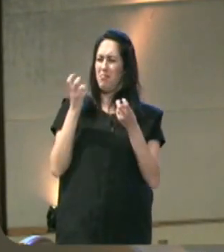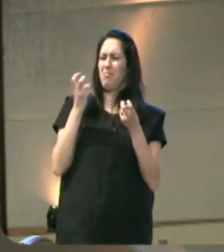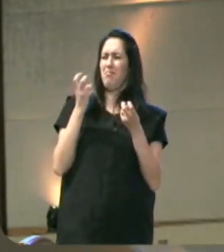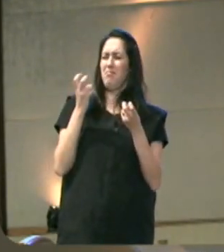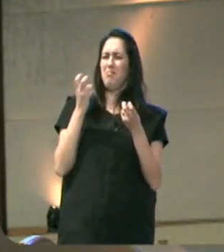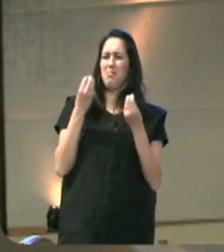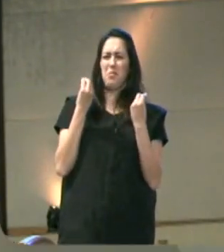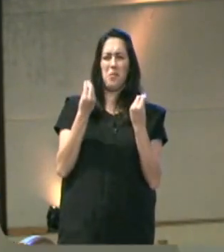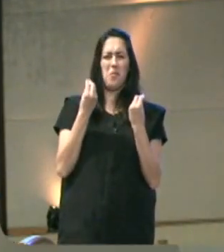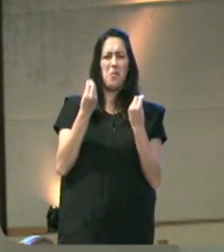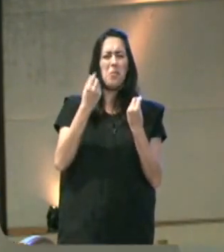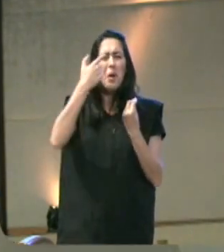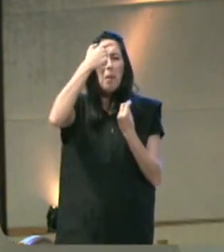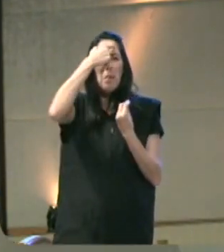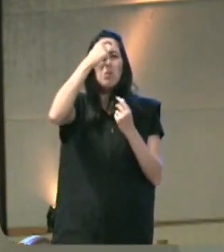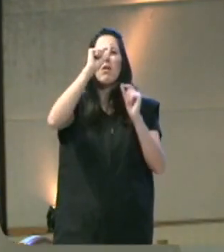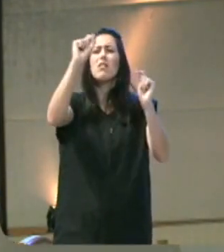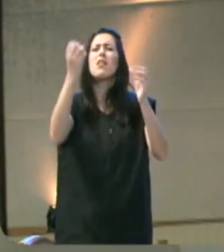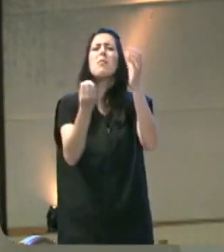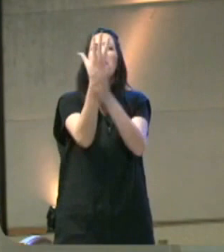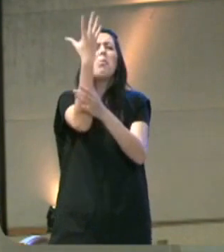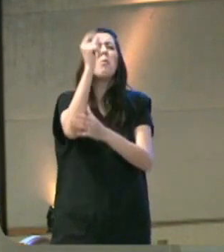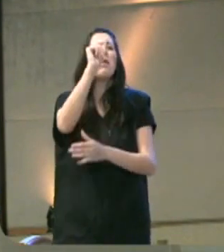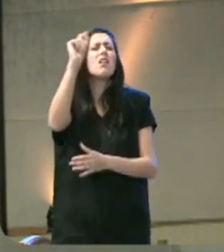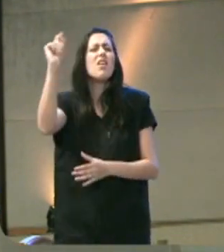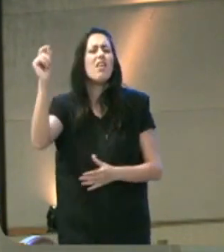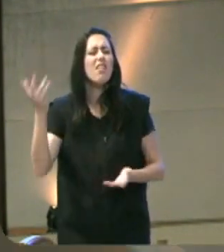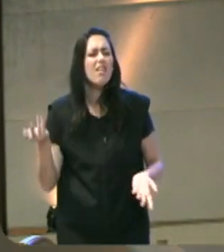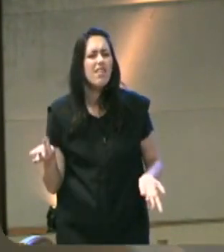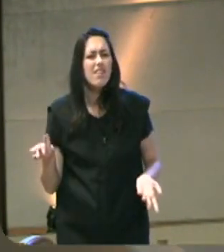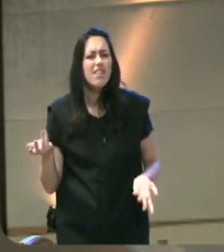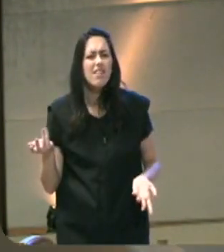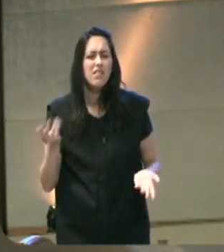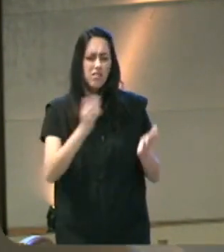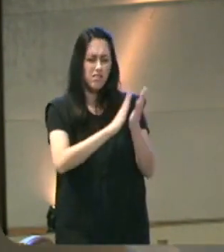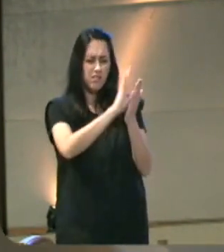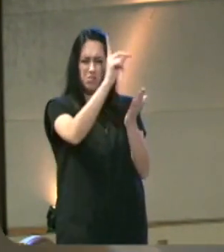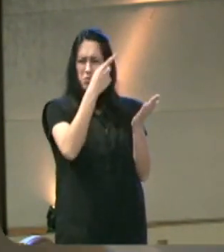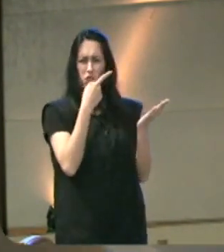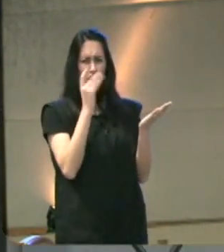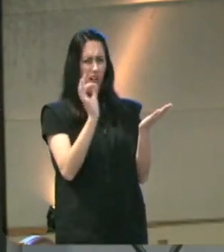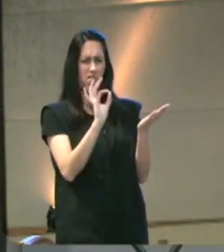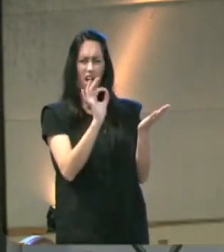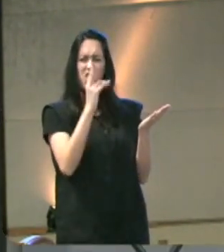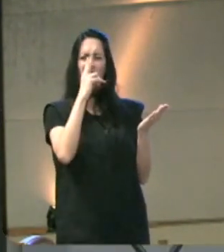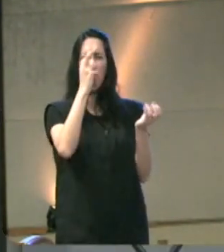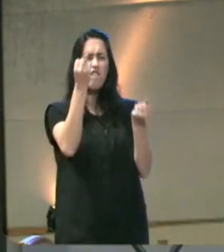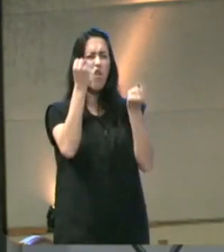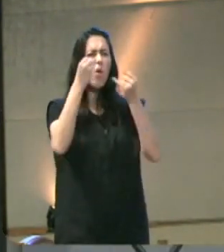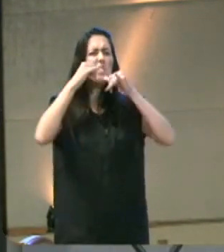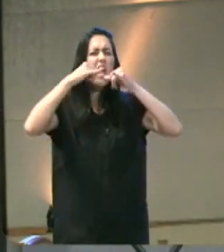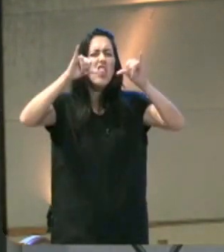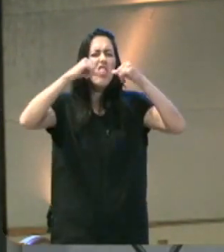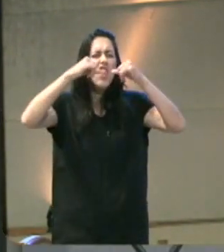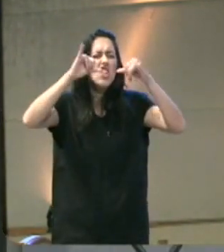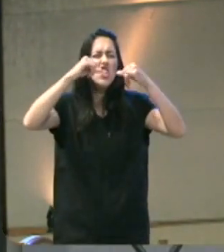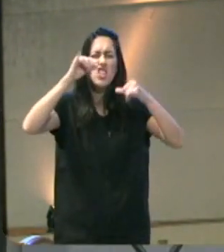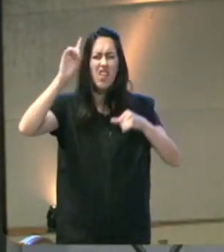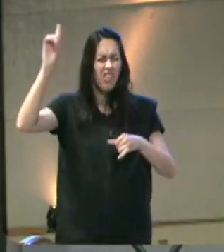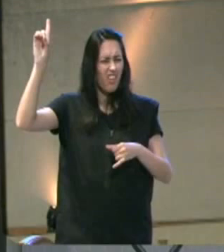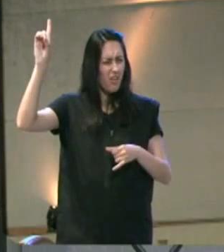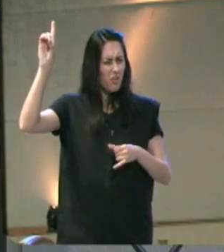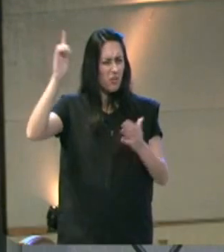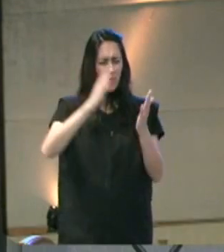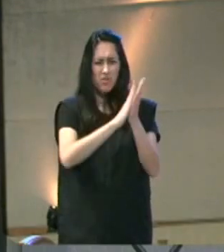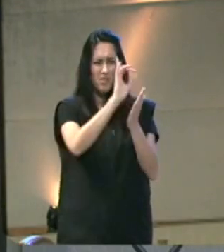Agora, de onde veio esse pensamento? Com certeza não veio da palavra de Deus, porque a Bíblia diz muito fortemente que